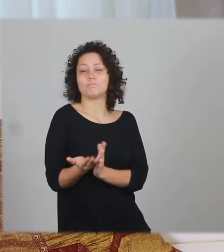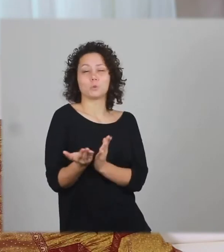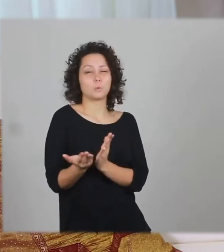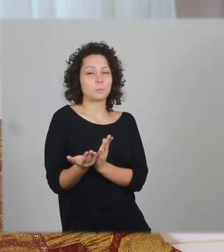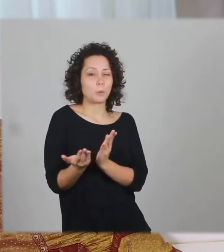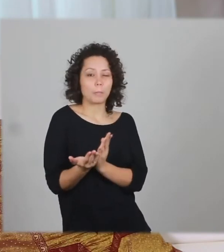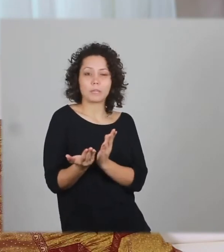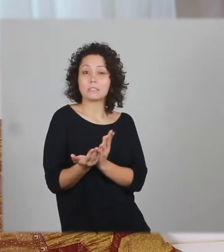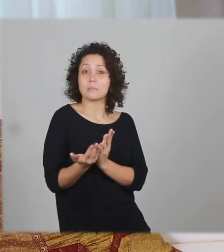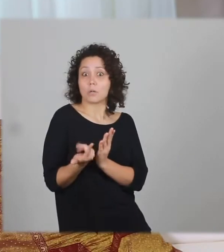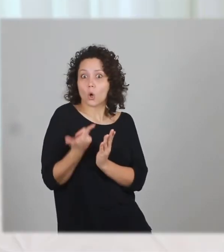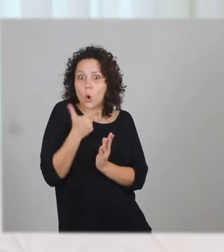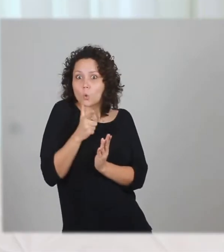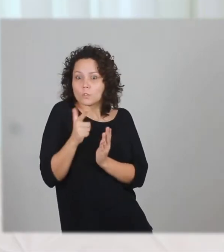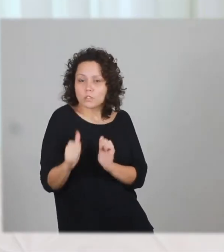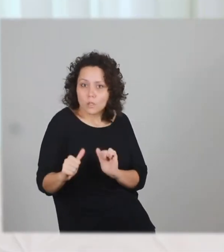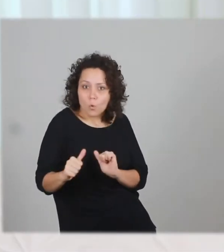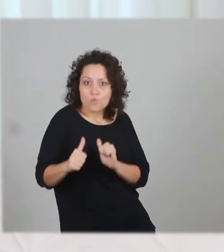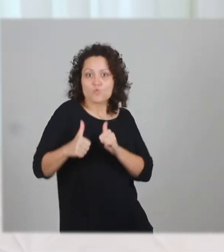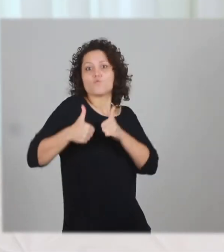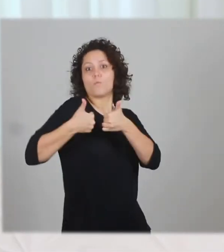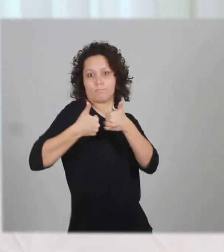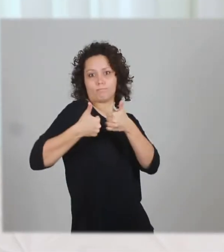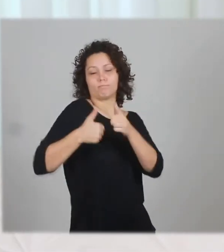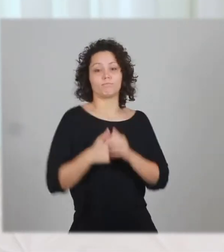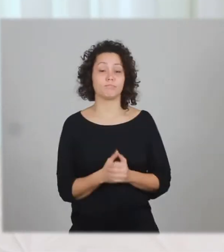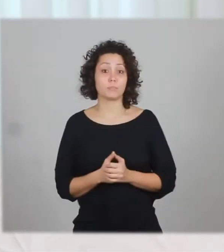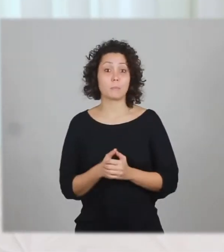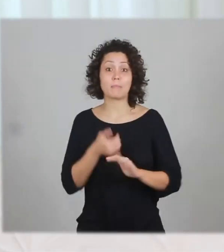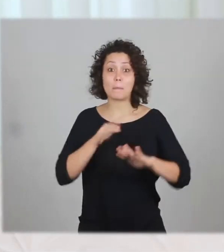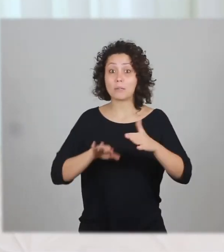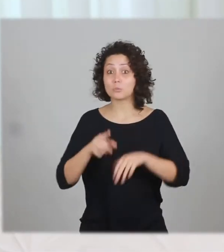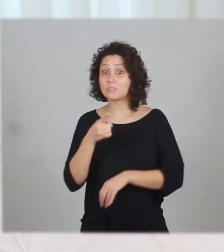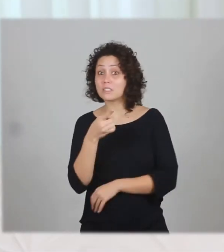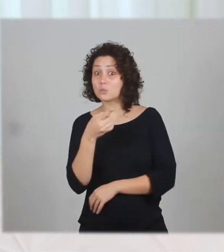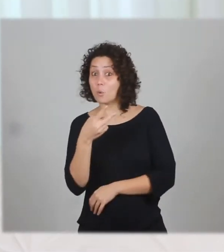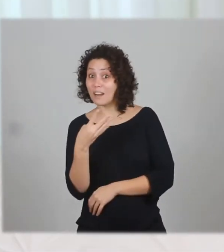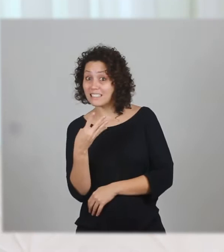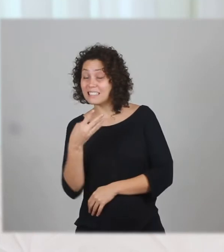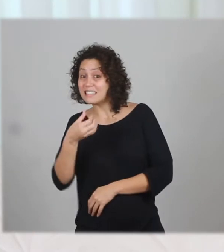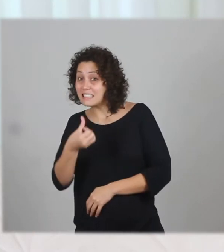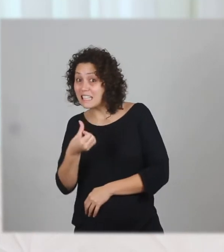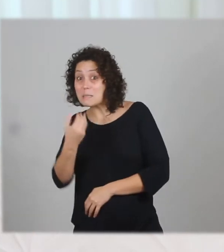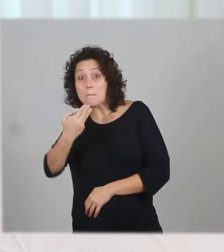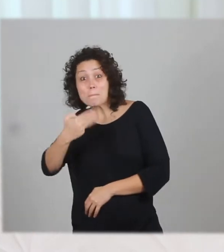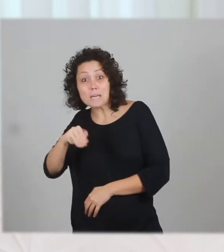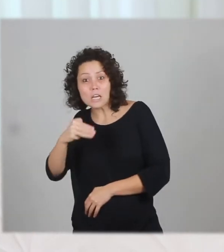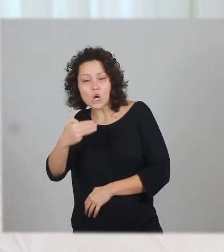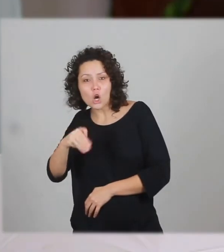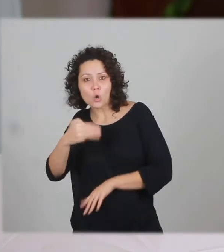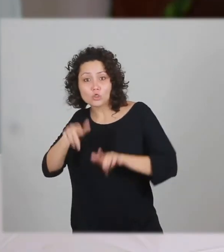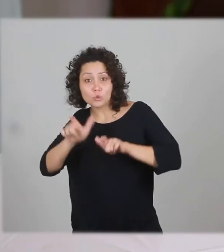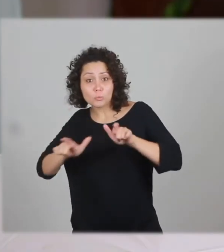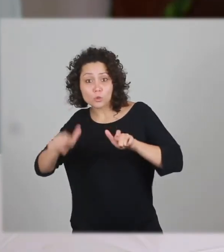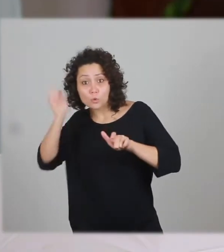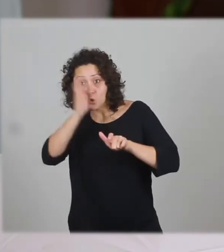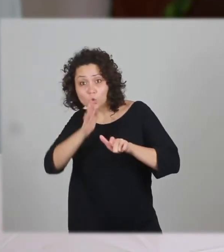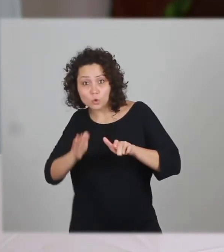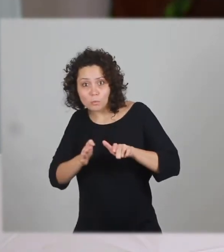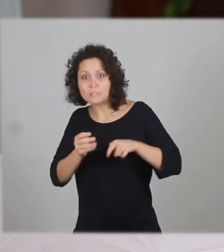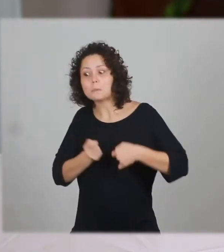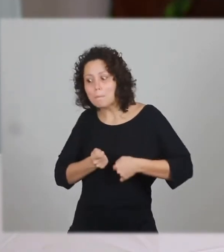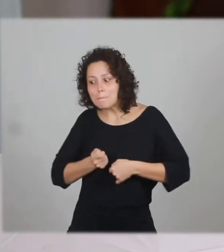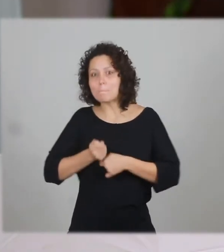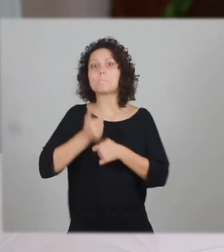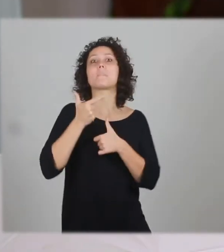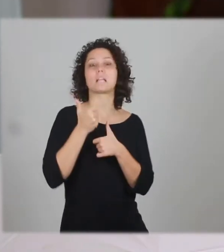a situação de vulnerabilidade. Cerca de 46 milhões de brasileiros são beneficiados por este programa. Vamos ver